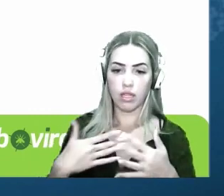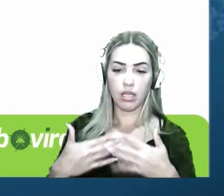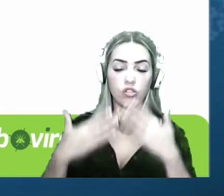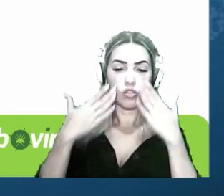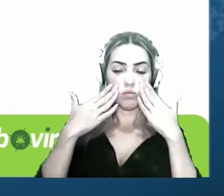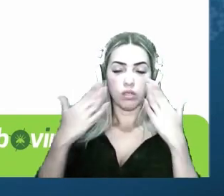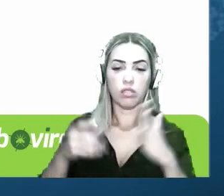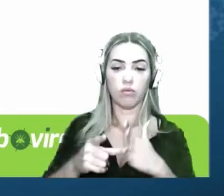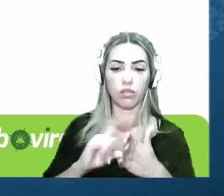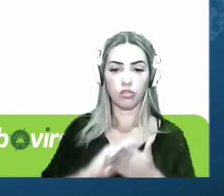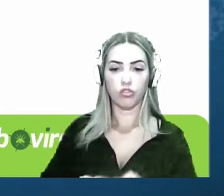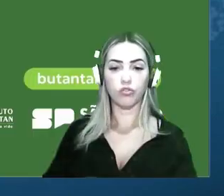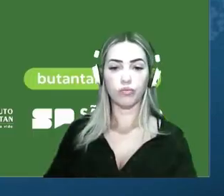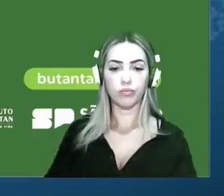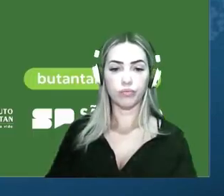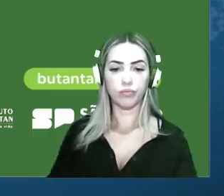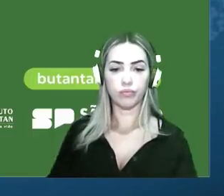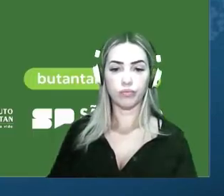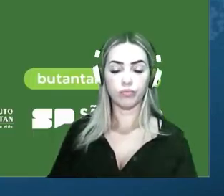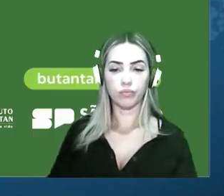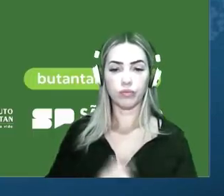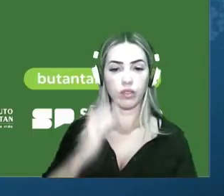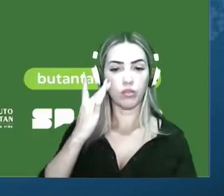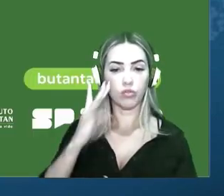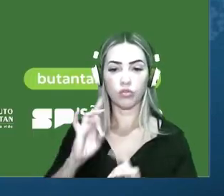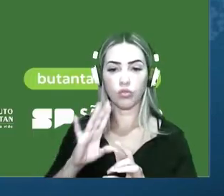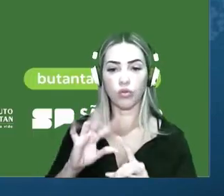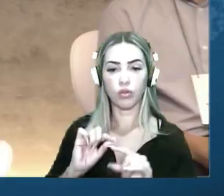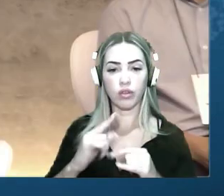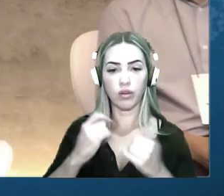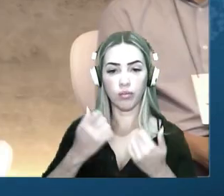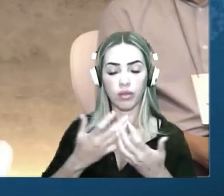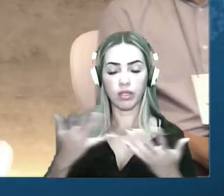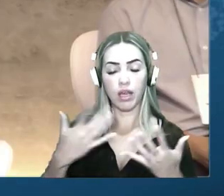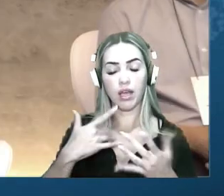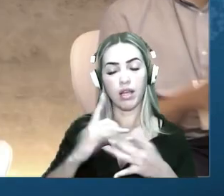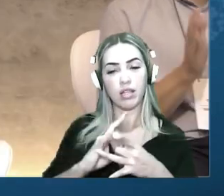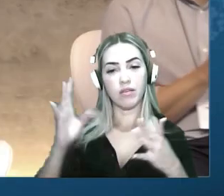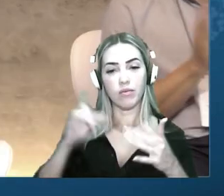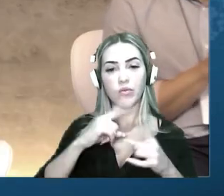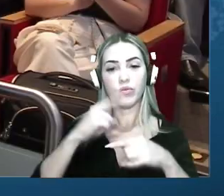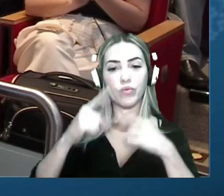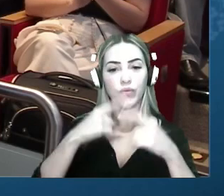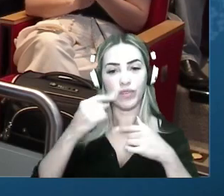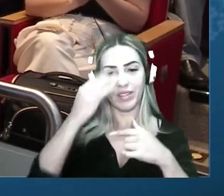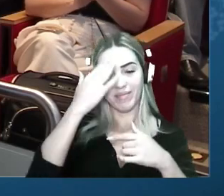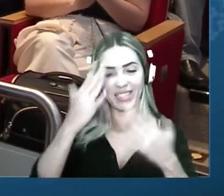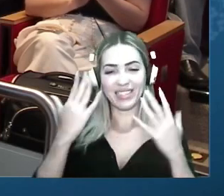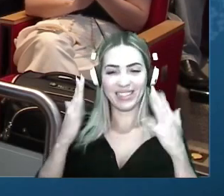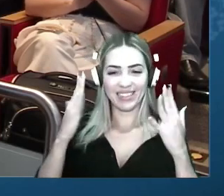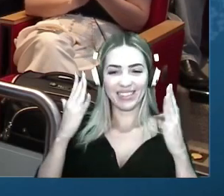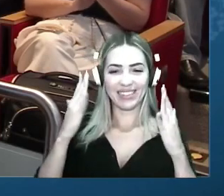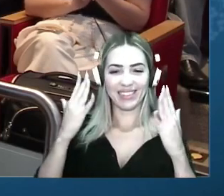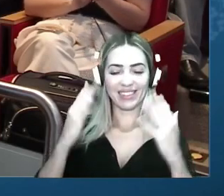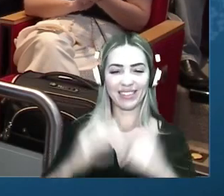Tá? Eu acho que era isso que eu queria compartilhar. Eu fico à disposição para qualquer dúvida. Muito obrigada.